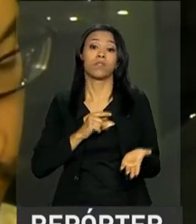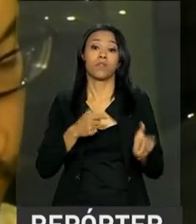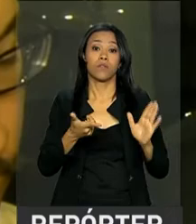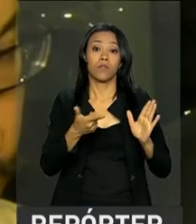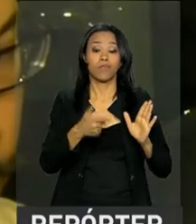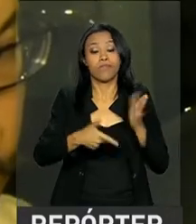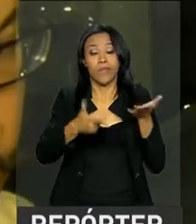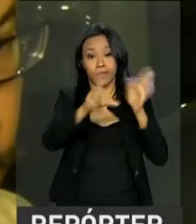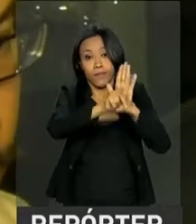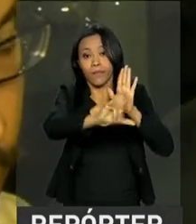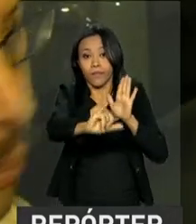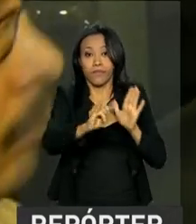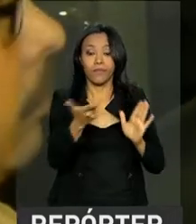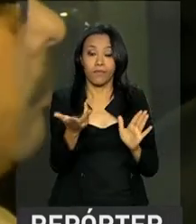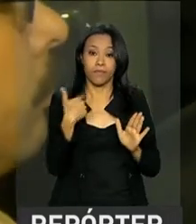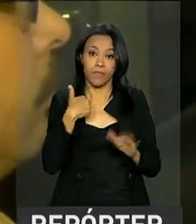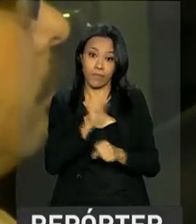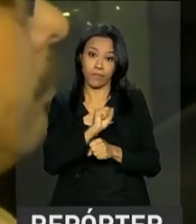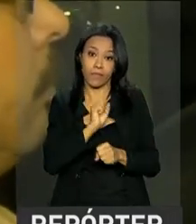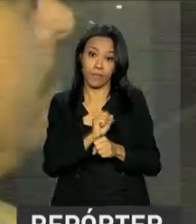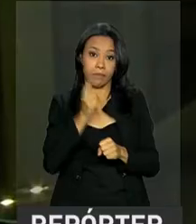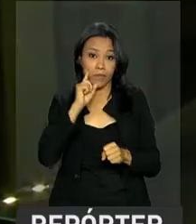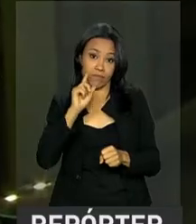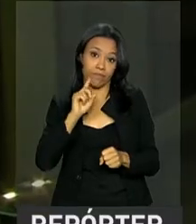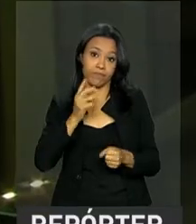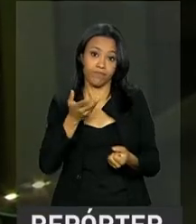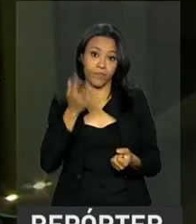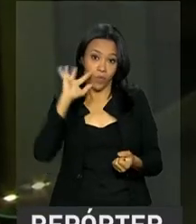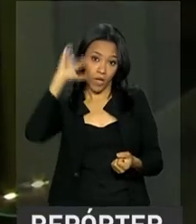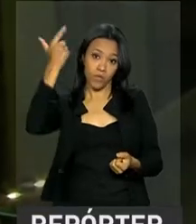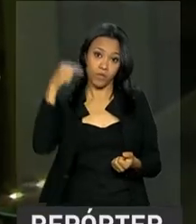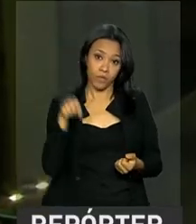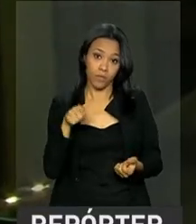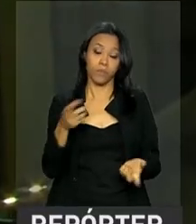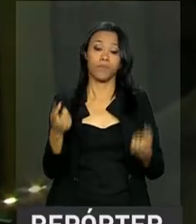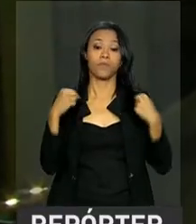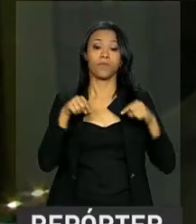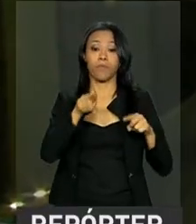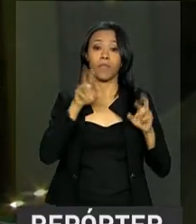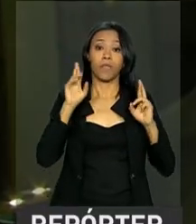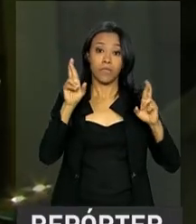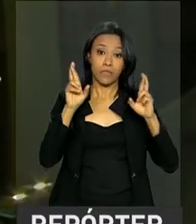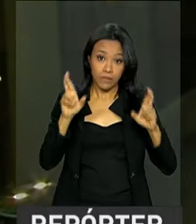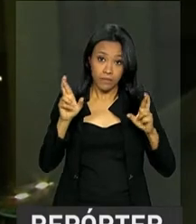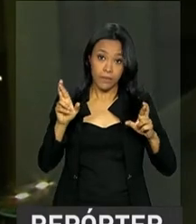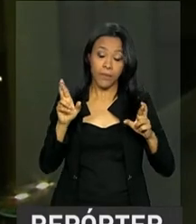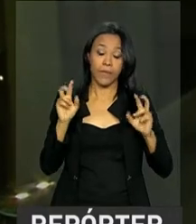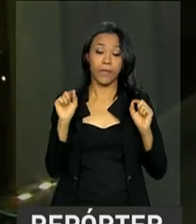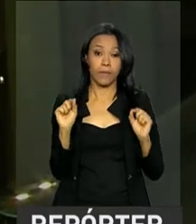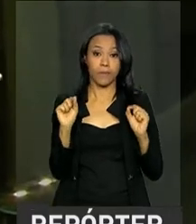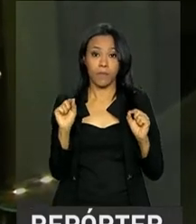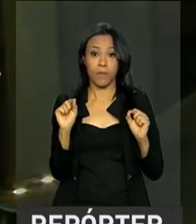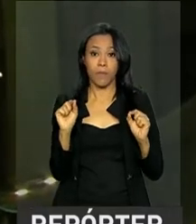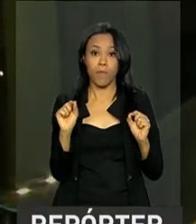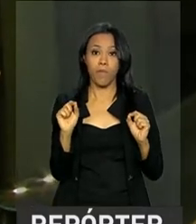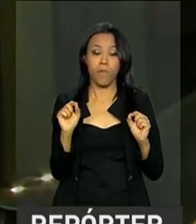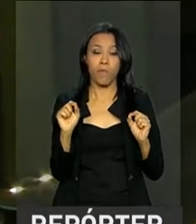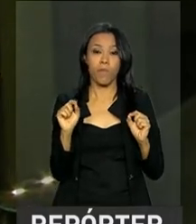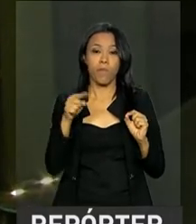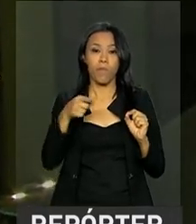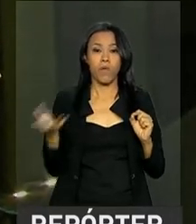uma grande e boa expectativa de que vai ser revertido. A expectativa é de realmente de uma retomada ou